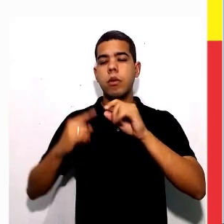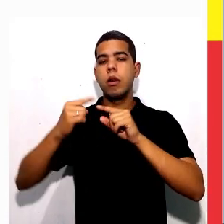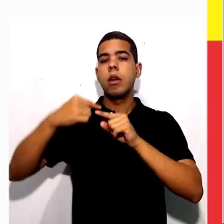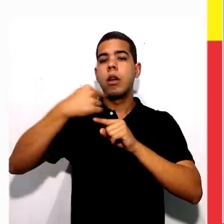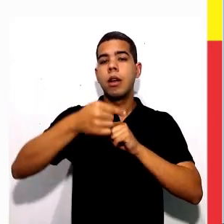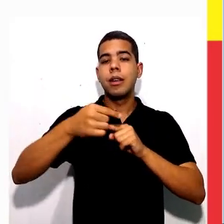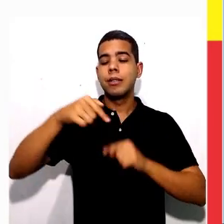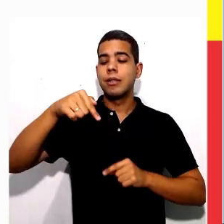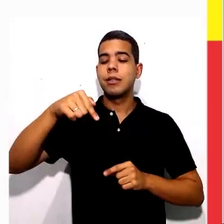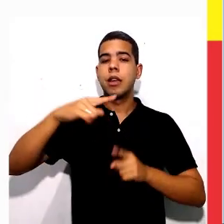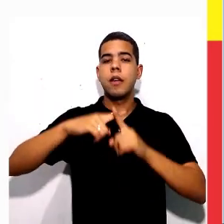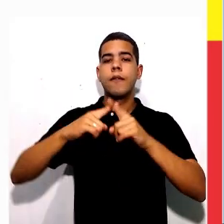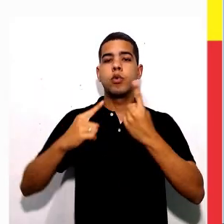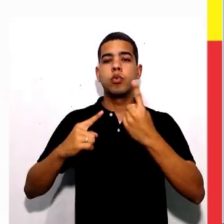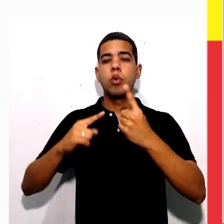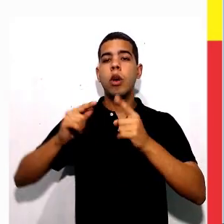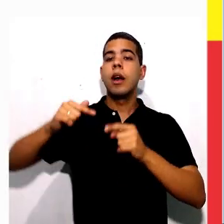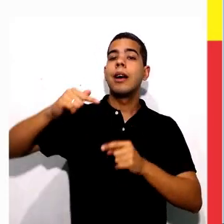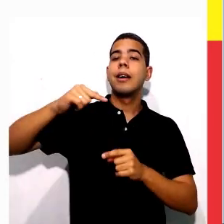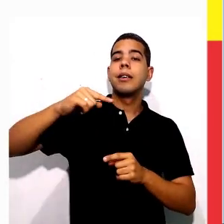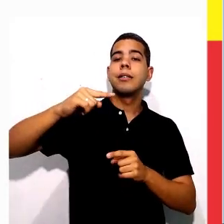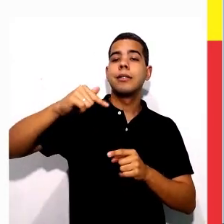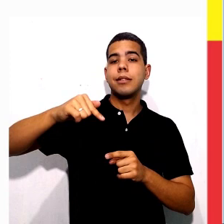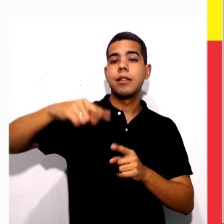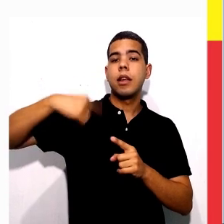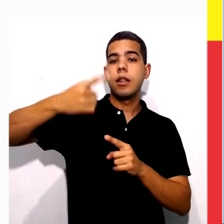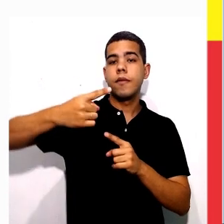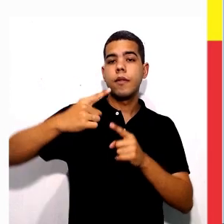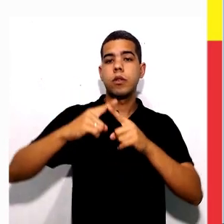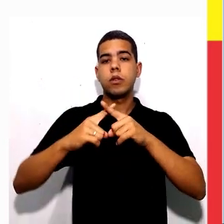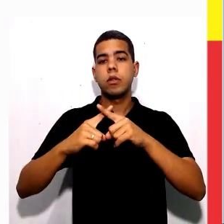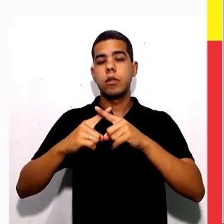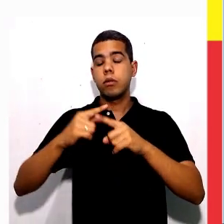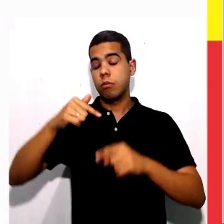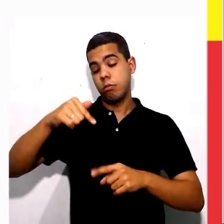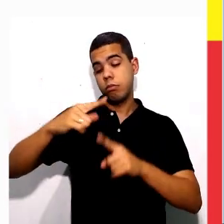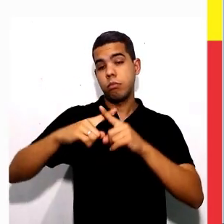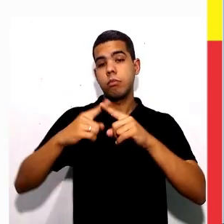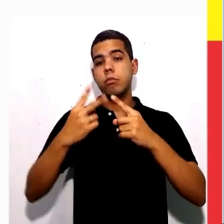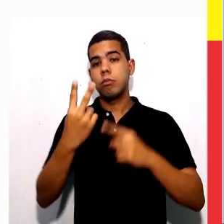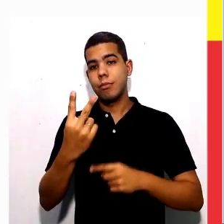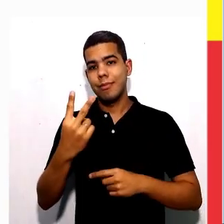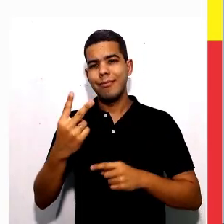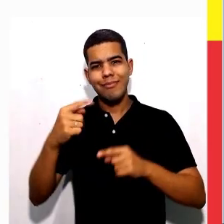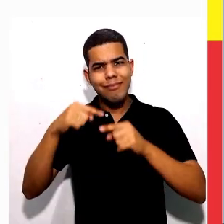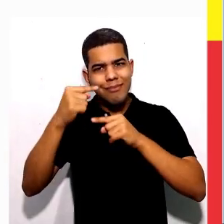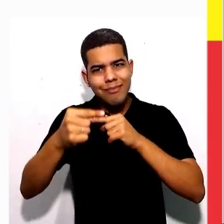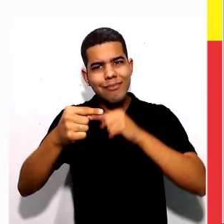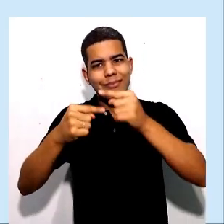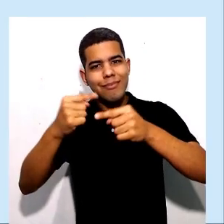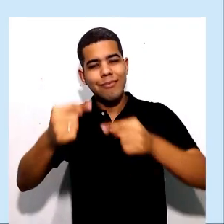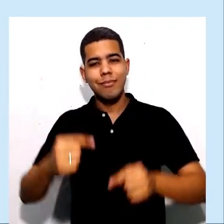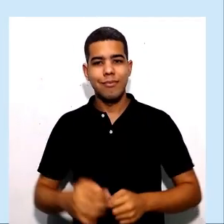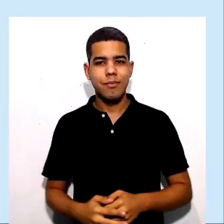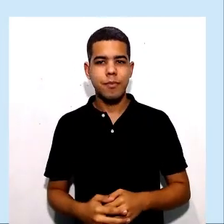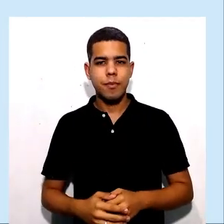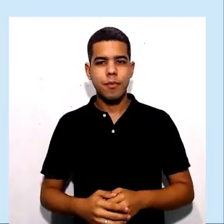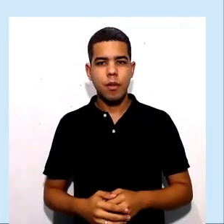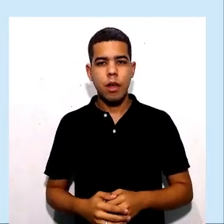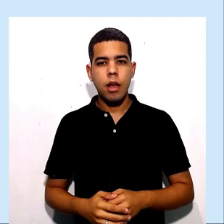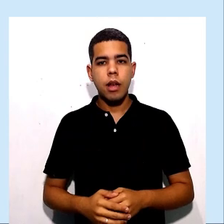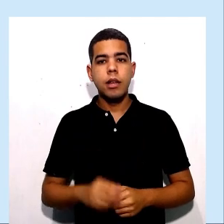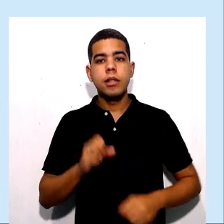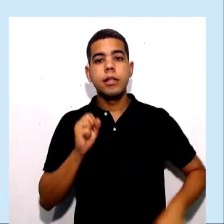O próximo, 7 vezes 1. O próximo, 7 vezes 2. E assim a gente constrói os múltiplos. Então, se eu quero